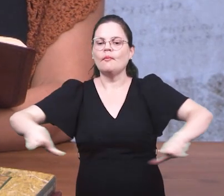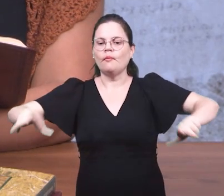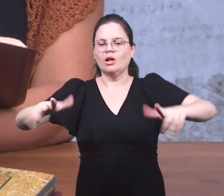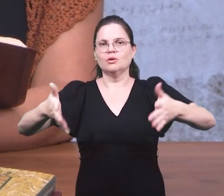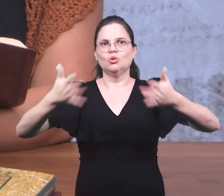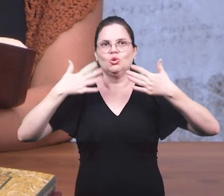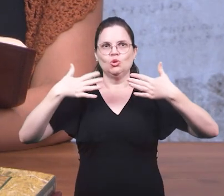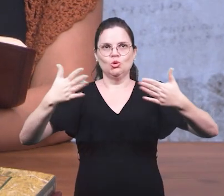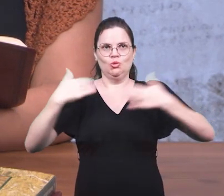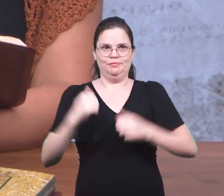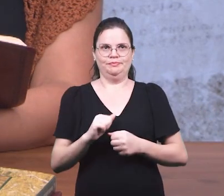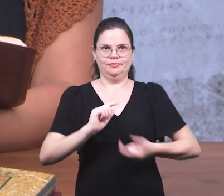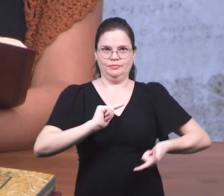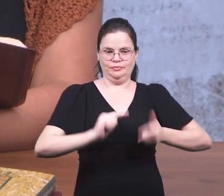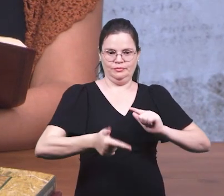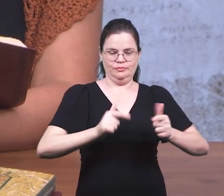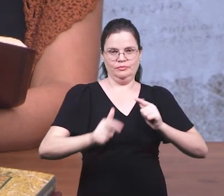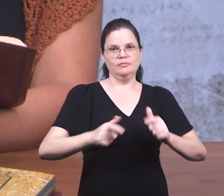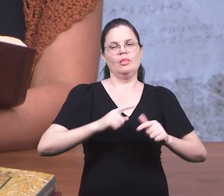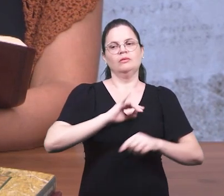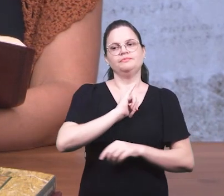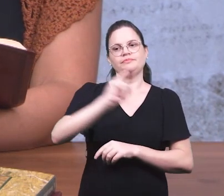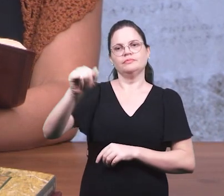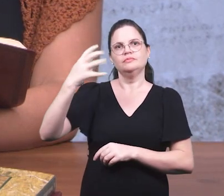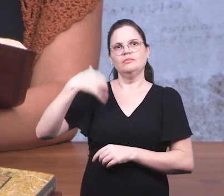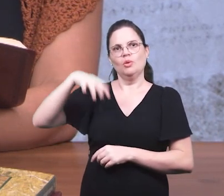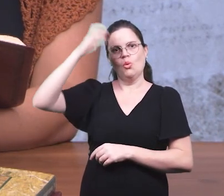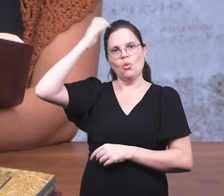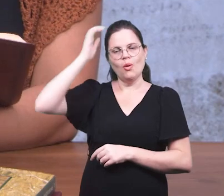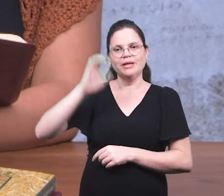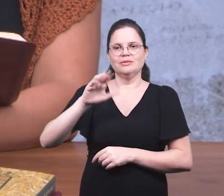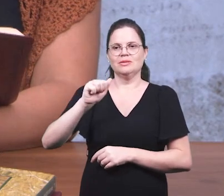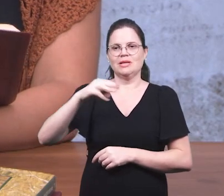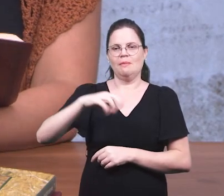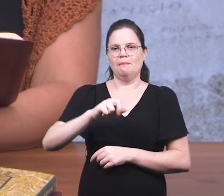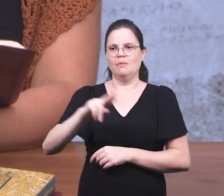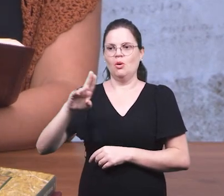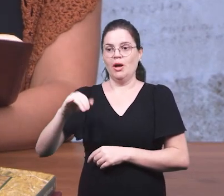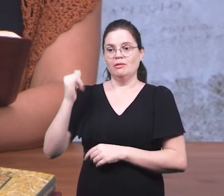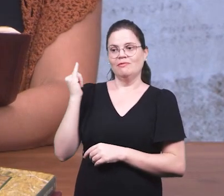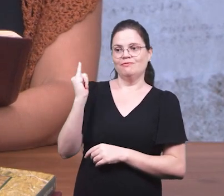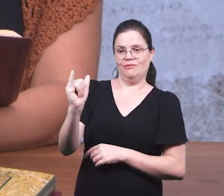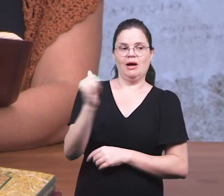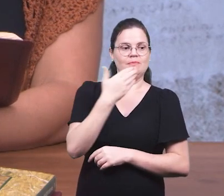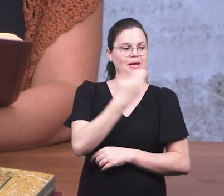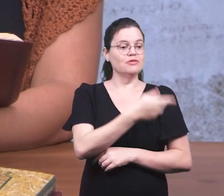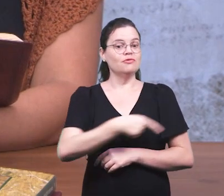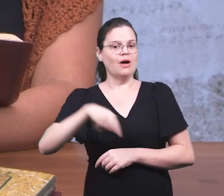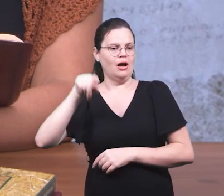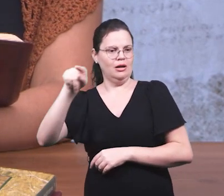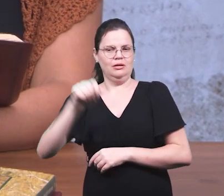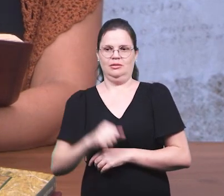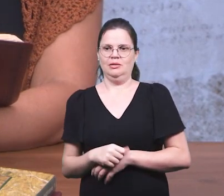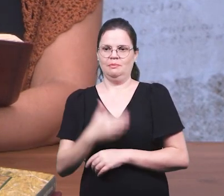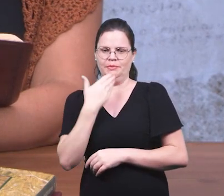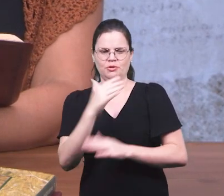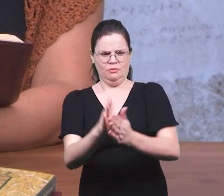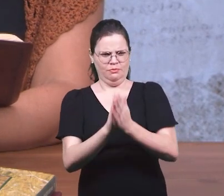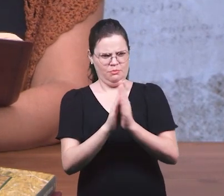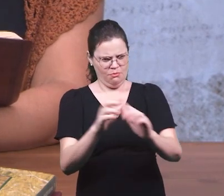mandou mensageiros a Seom, rei dos amorreus, dizendo-me: deixa-me passar pela tua